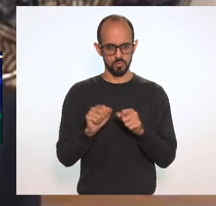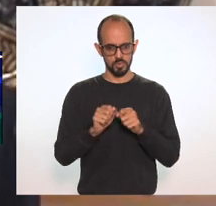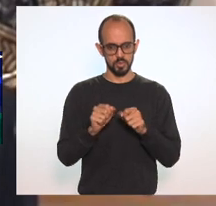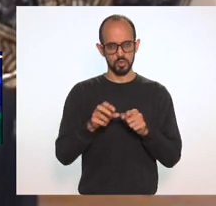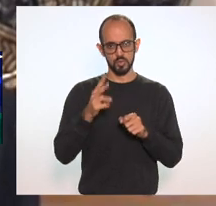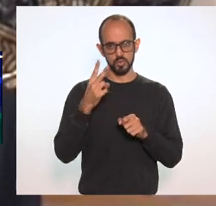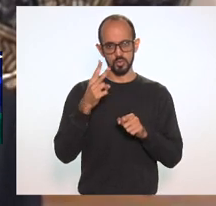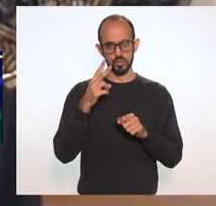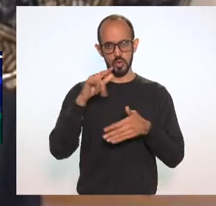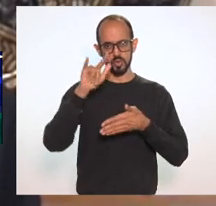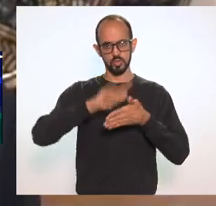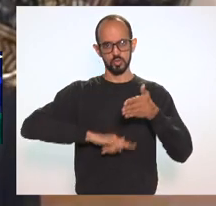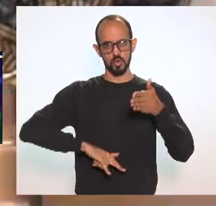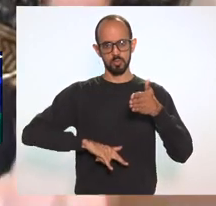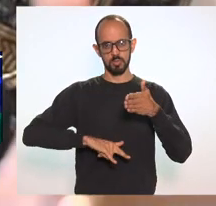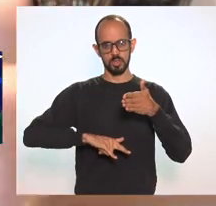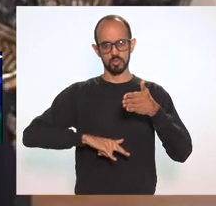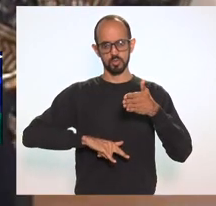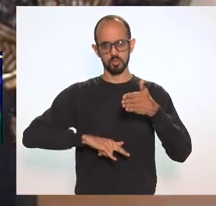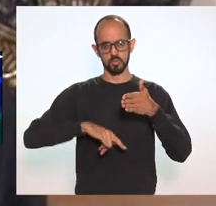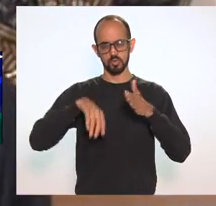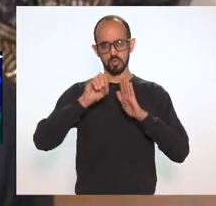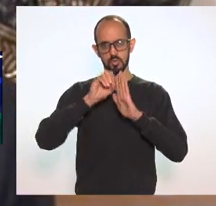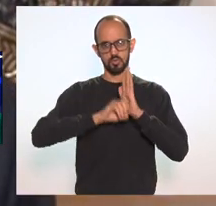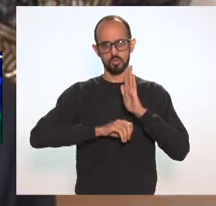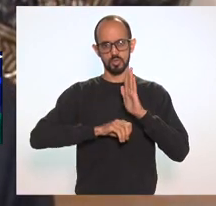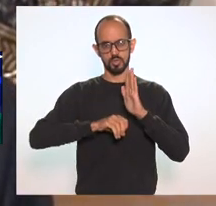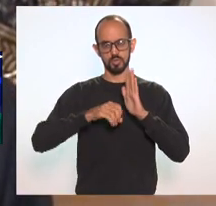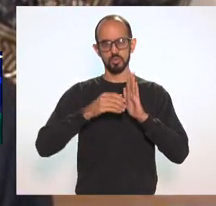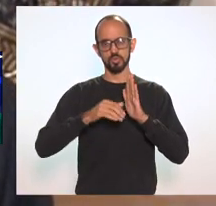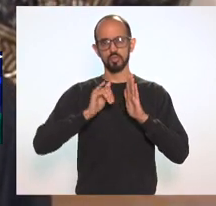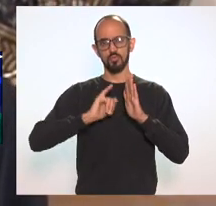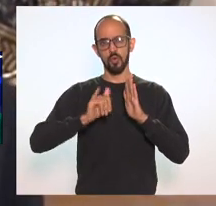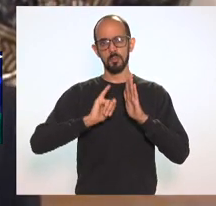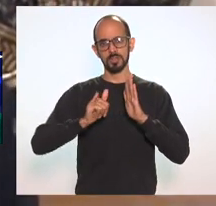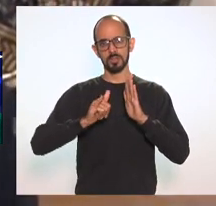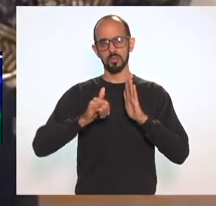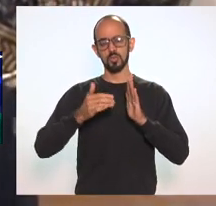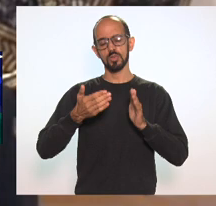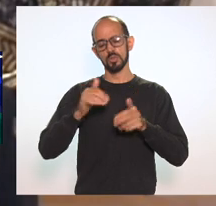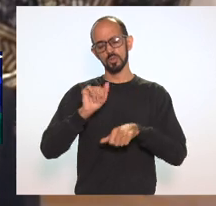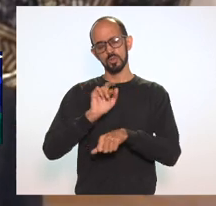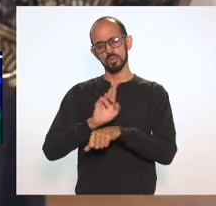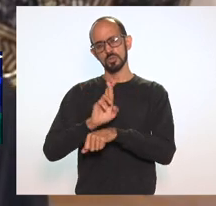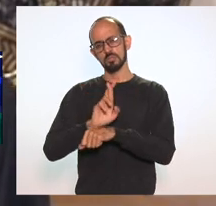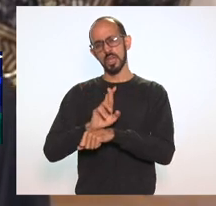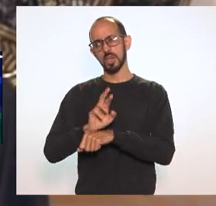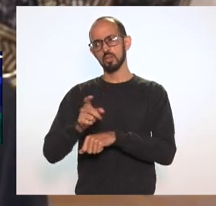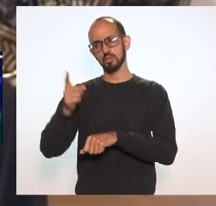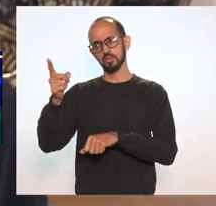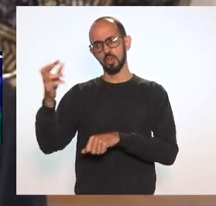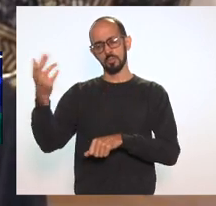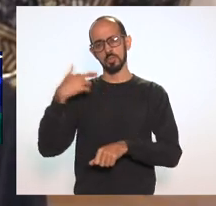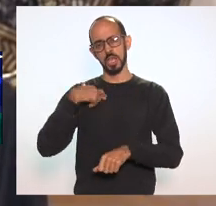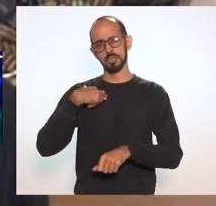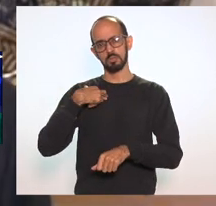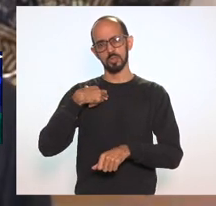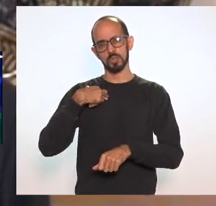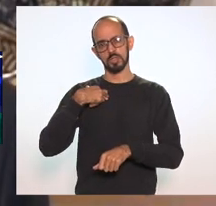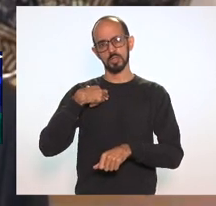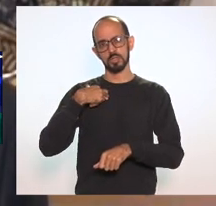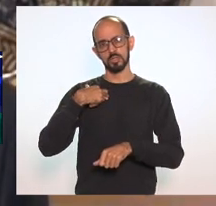de informação hoje espero que vossa senhoria responda com